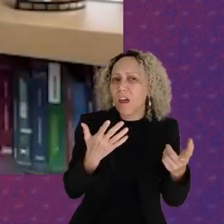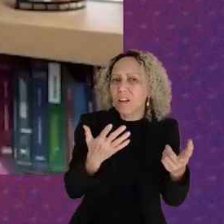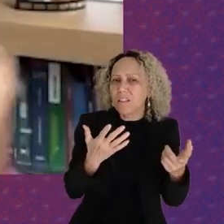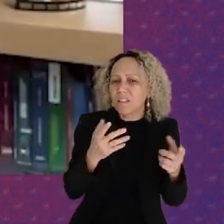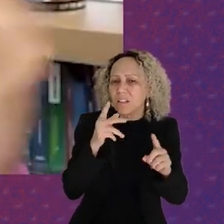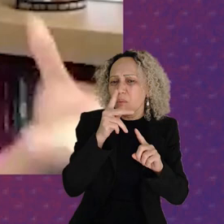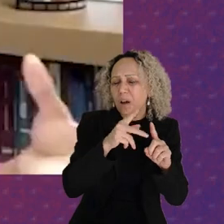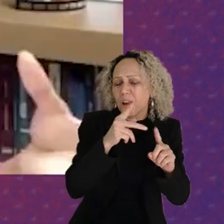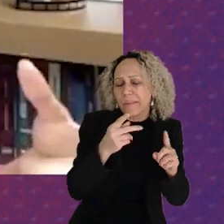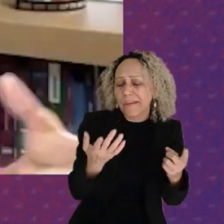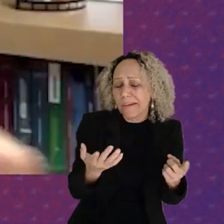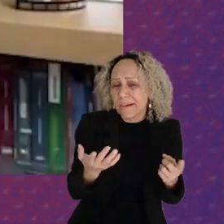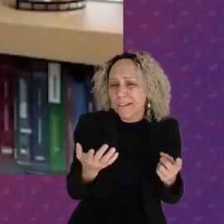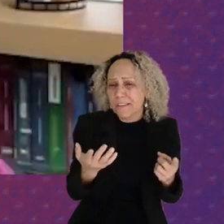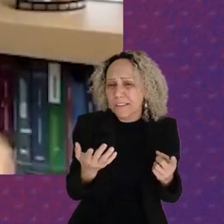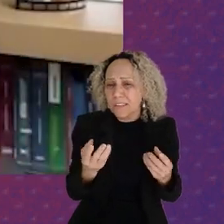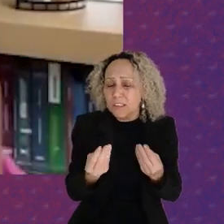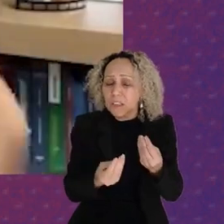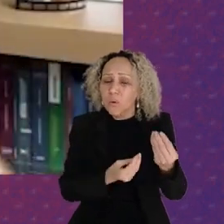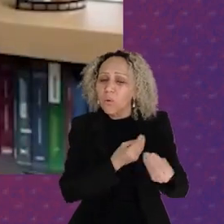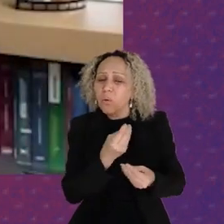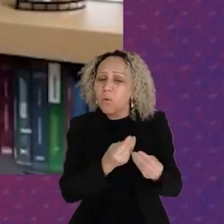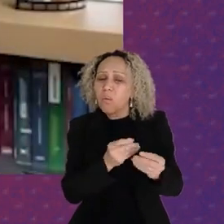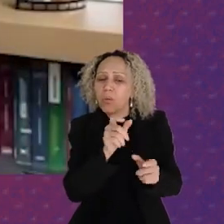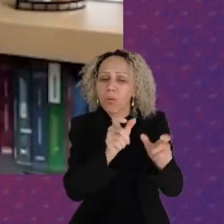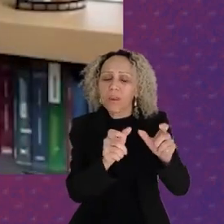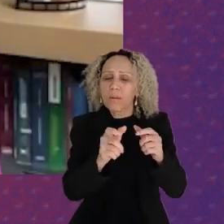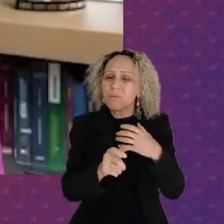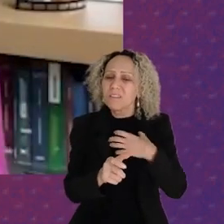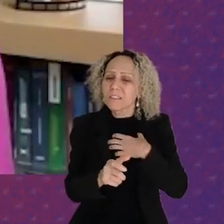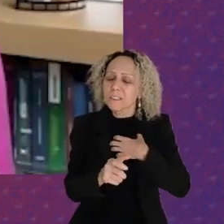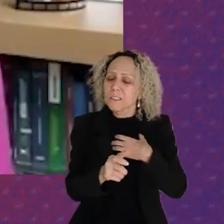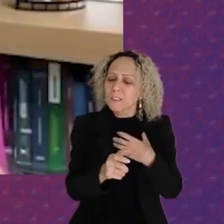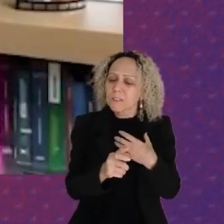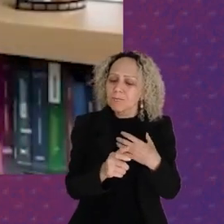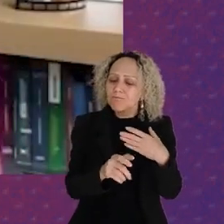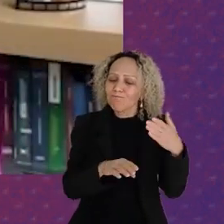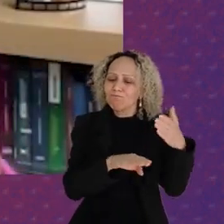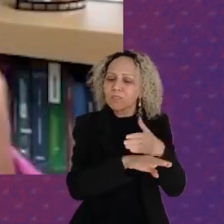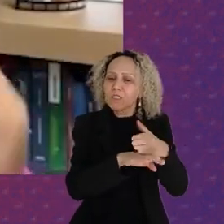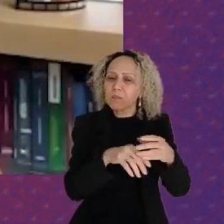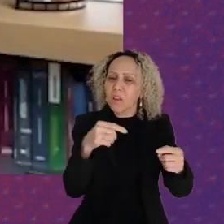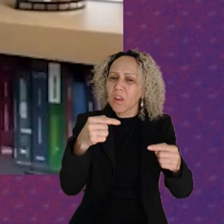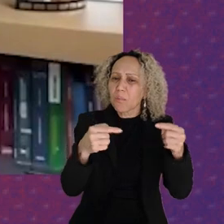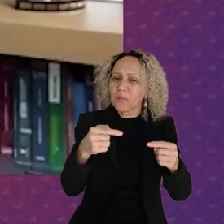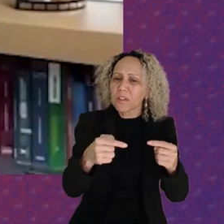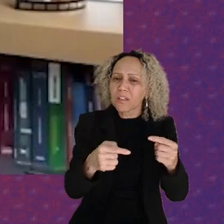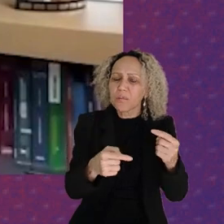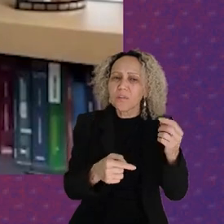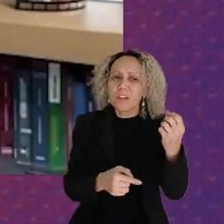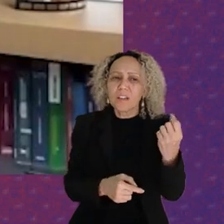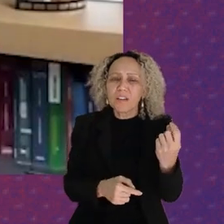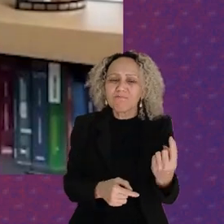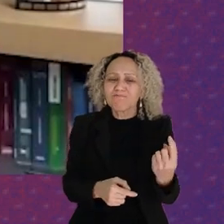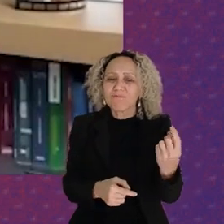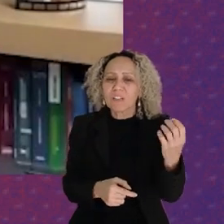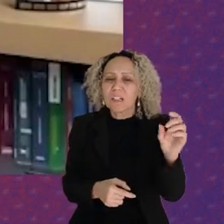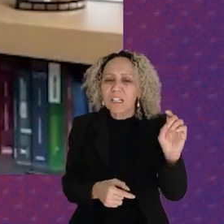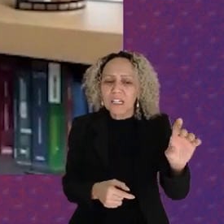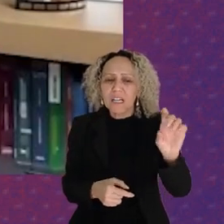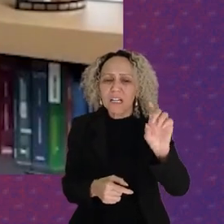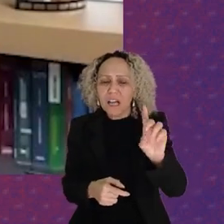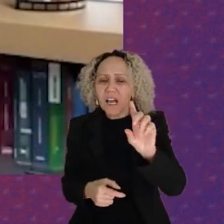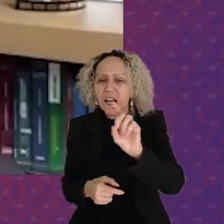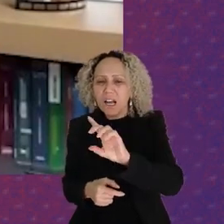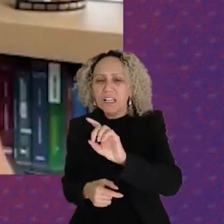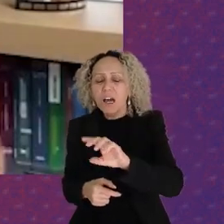como elas se sentem, né, participando da política, que cada uma vai ter o seu relato. Então,